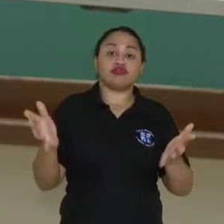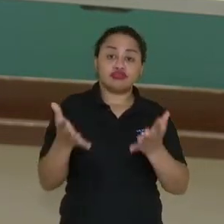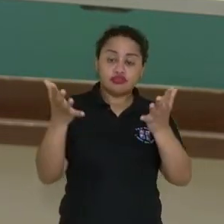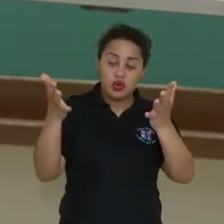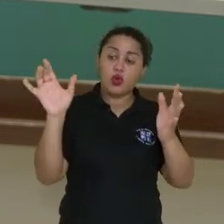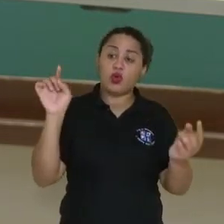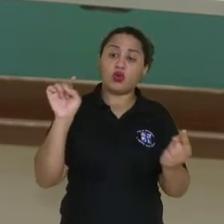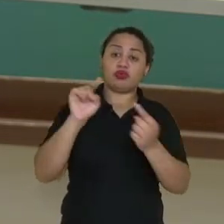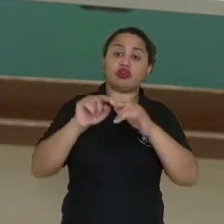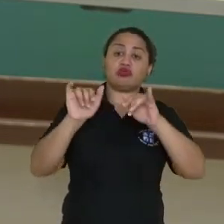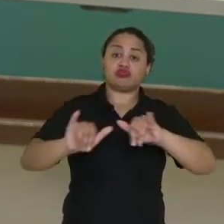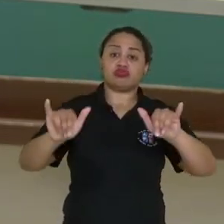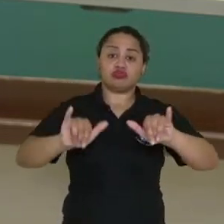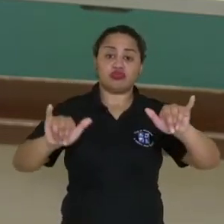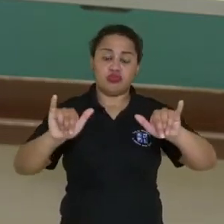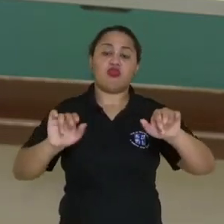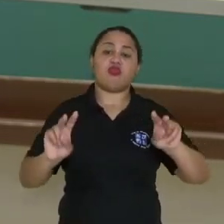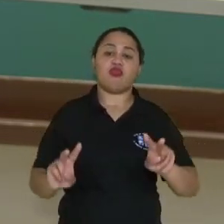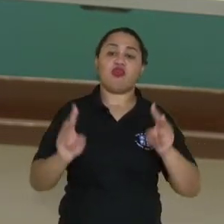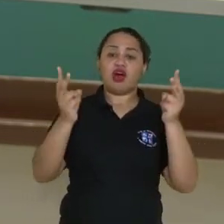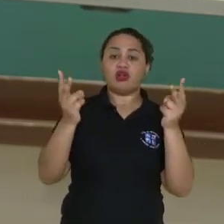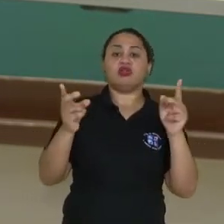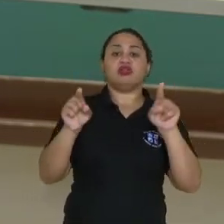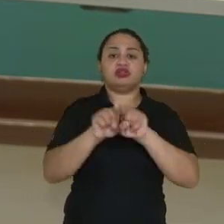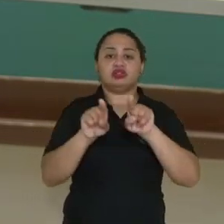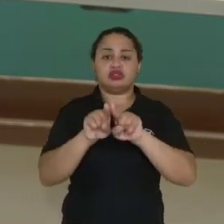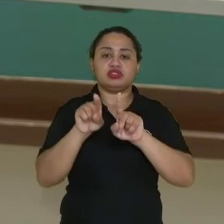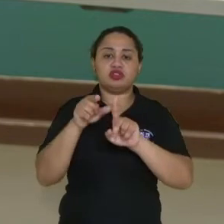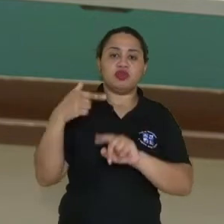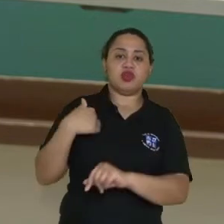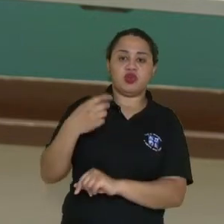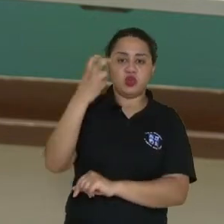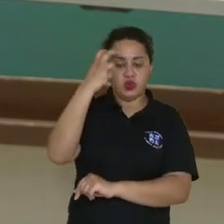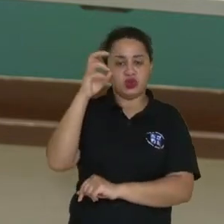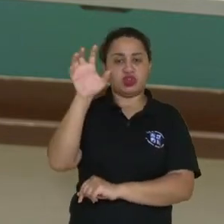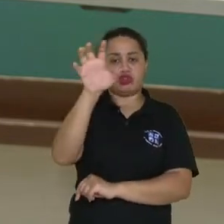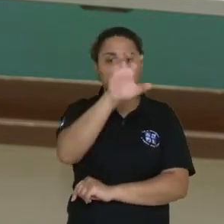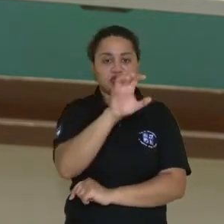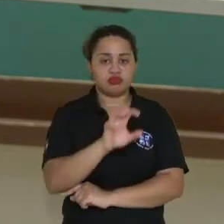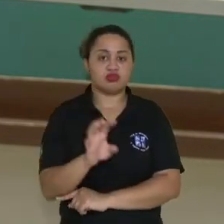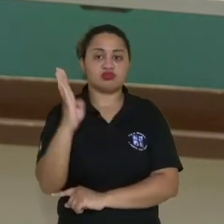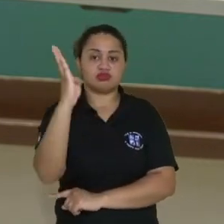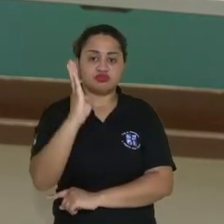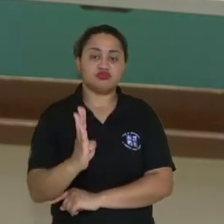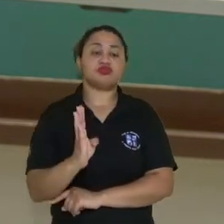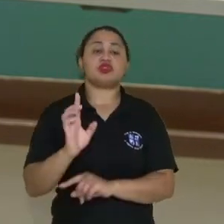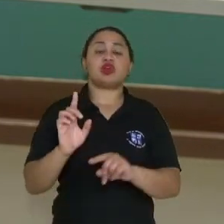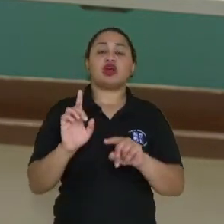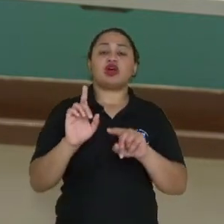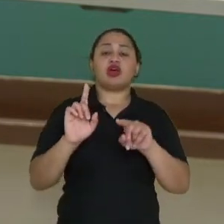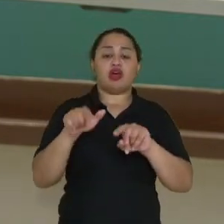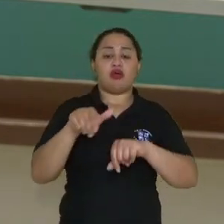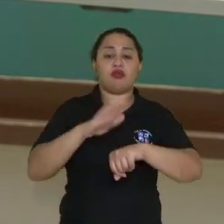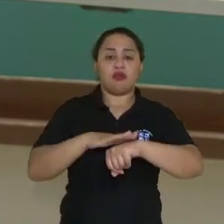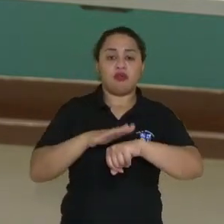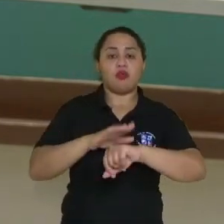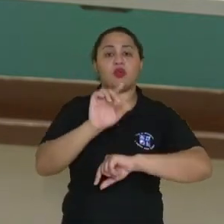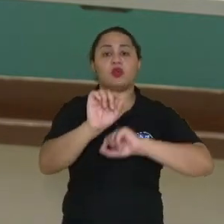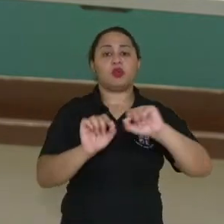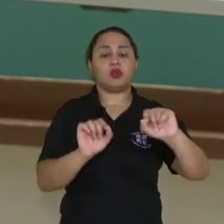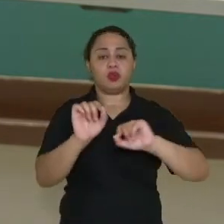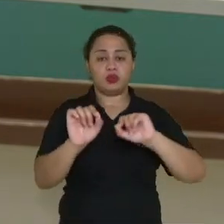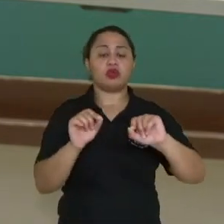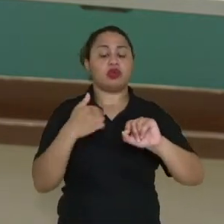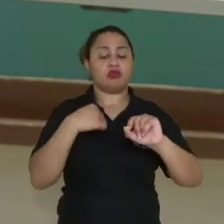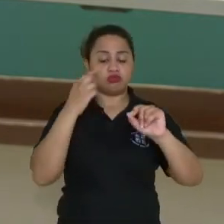a finalidade de disseminar os valores e as produções culturais de determinadas regiões do Brasil, né? São momentos que às vezes